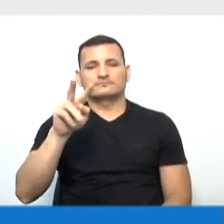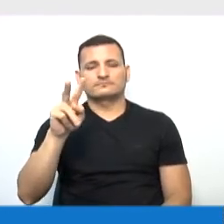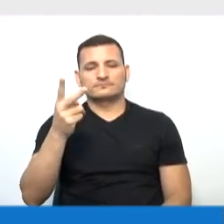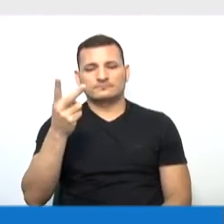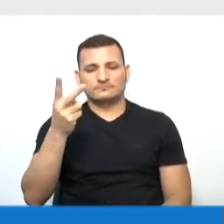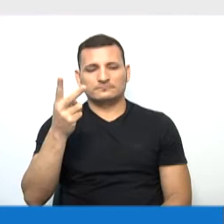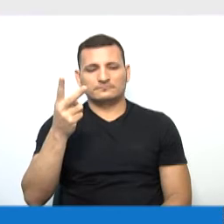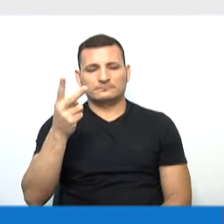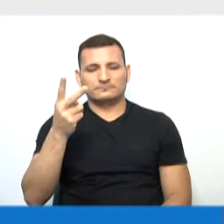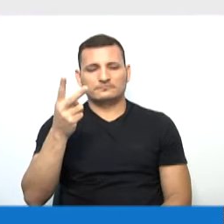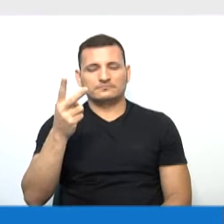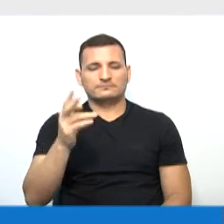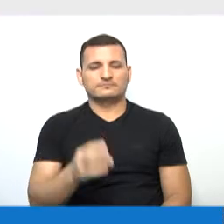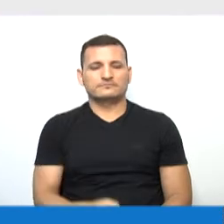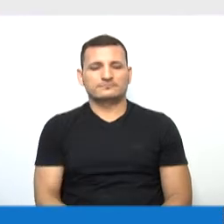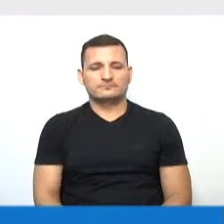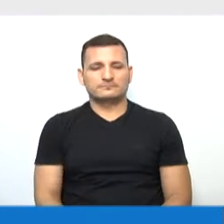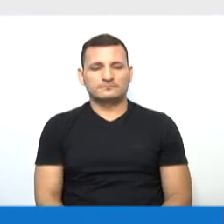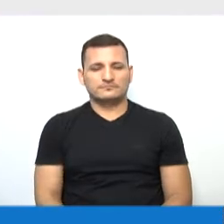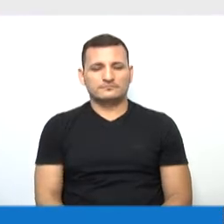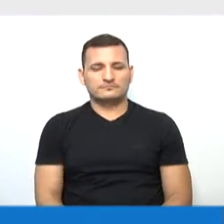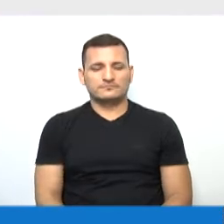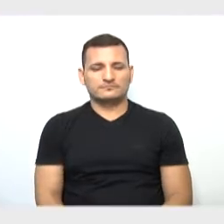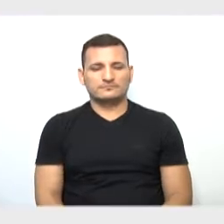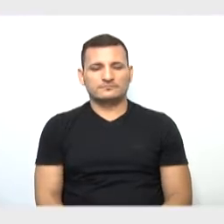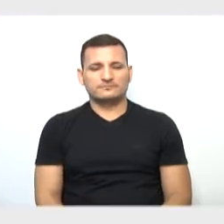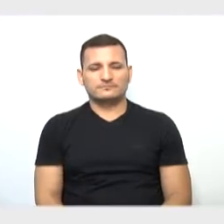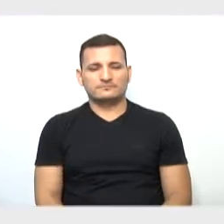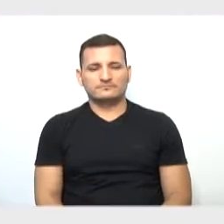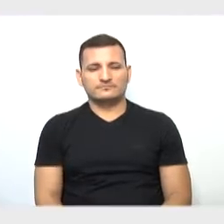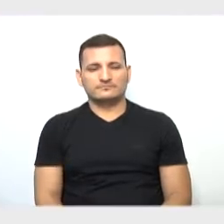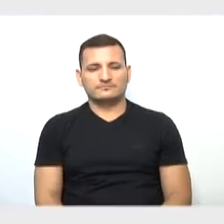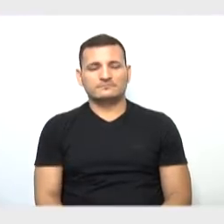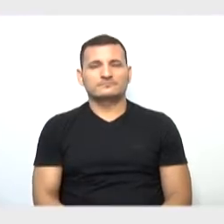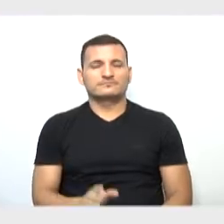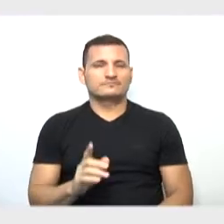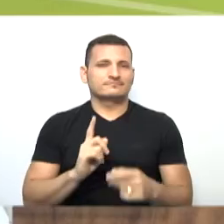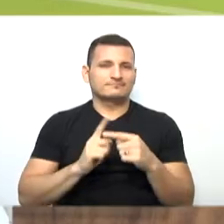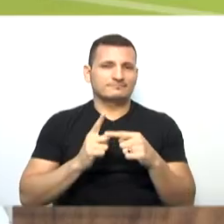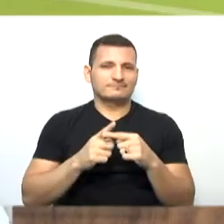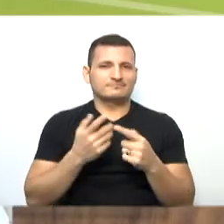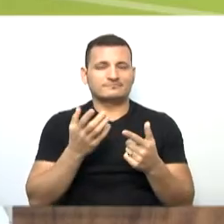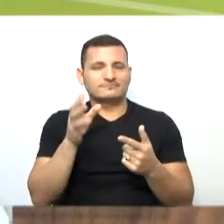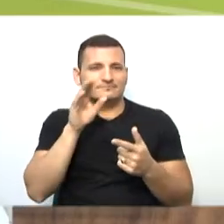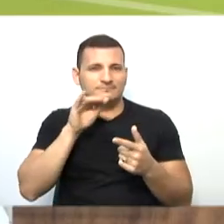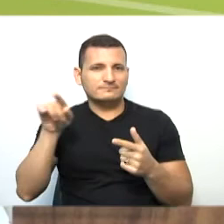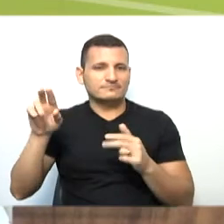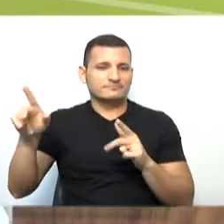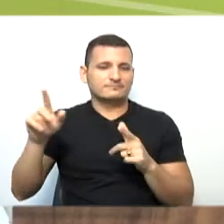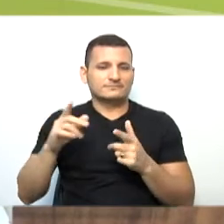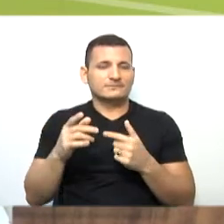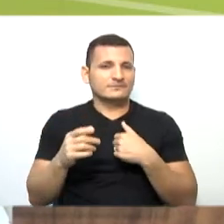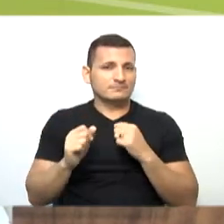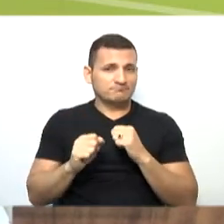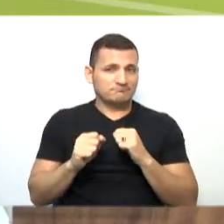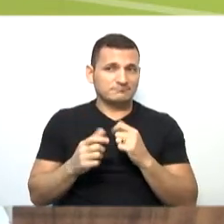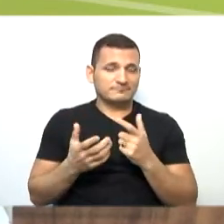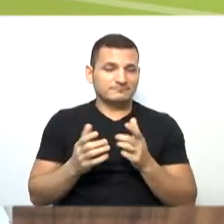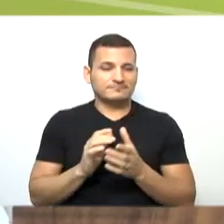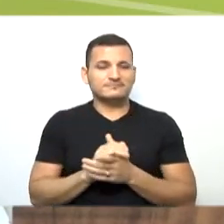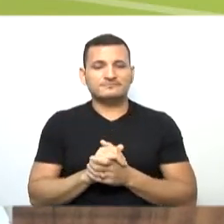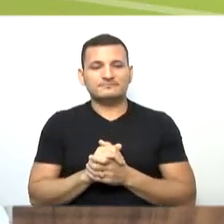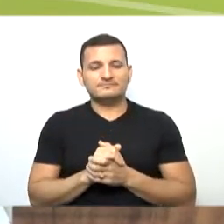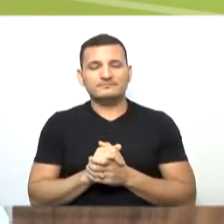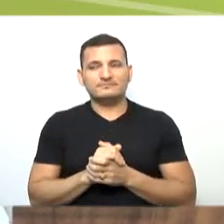Que eu falo with e o Anderson fala widget. Eu falo widget. É porque, deixa eu explicar, professora. Eu posso me defender nessa parte, eu posso me